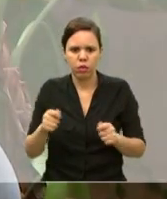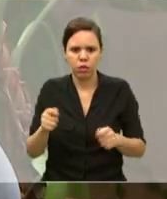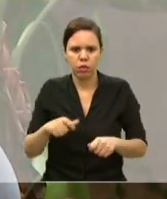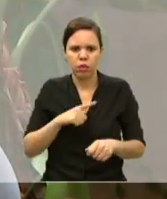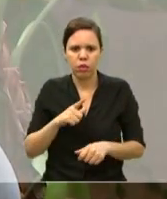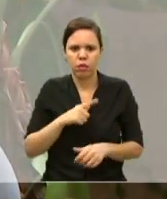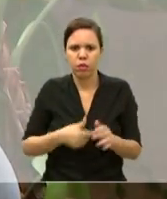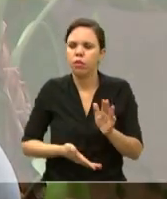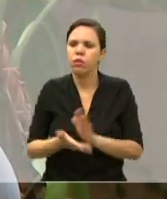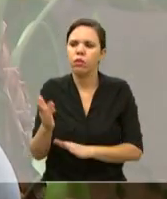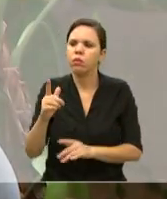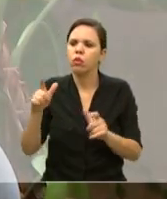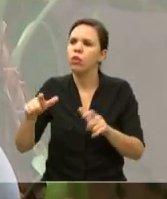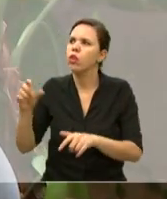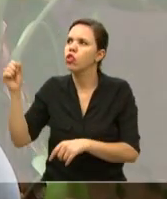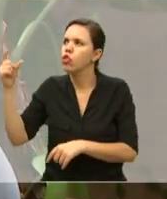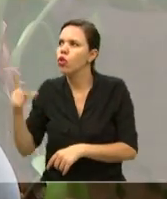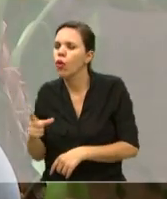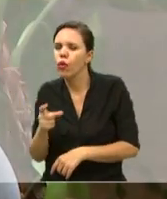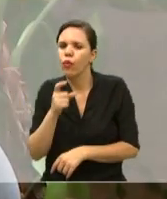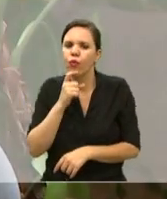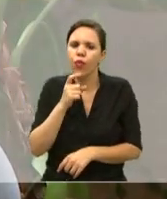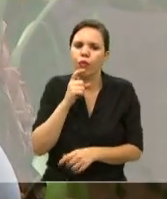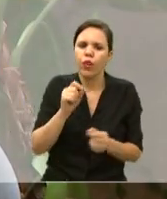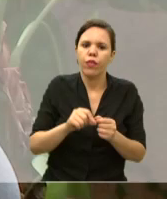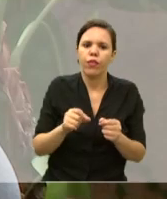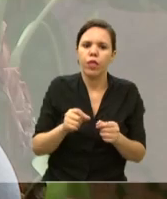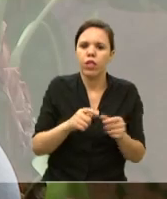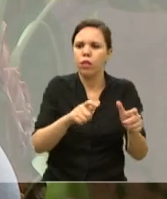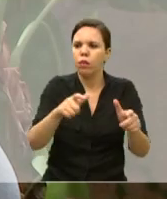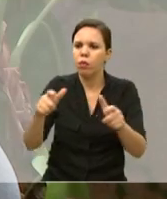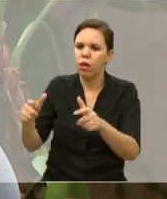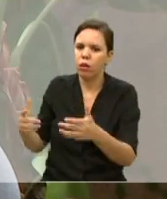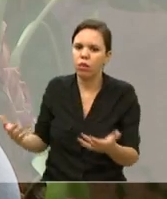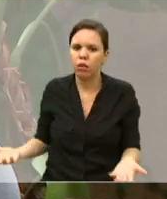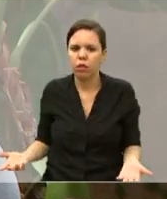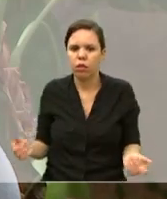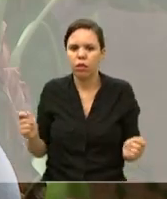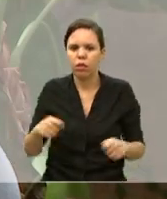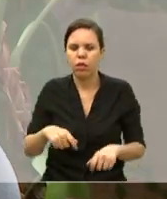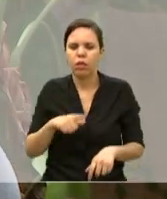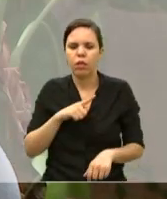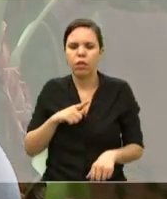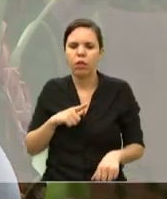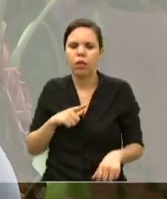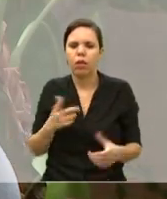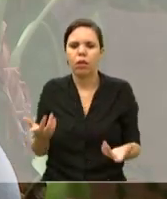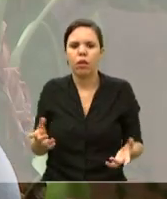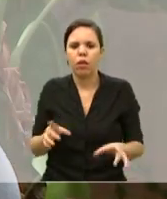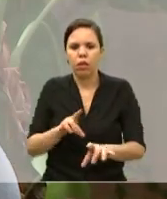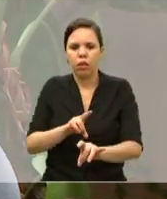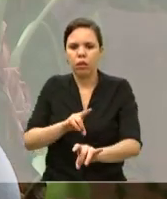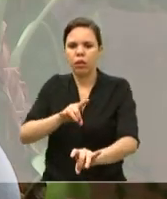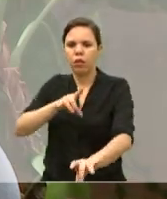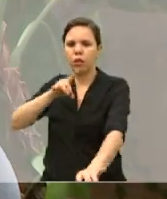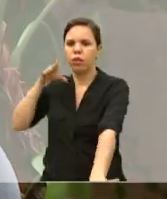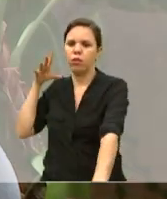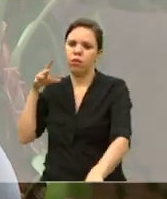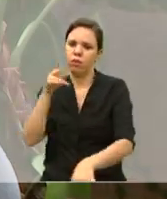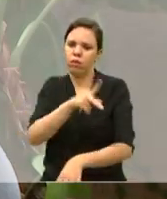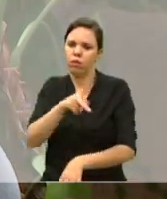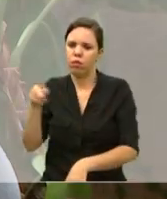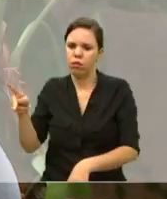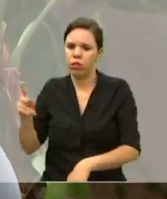de ir para o sol, se está frio, fazer uma atividade ao ar livre. A autonomia do professor, né?